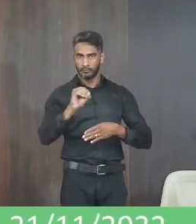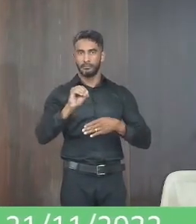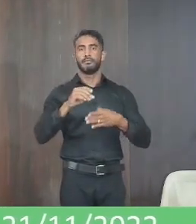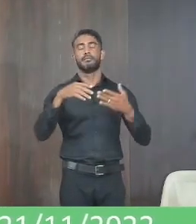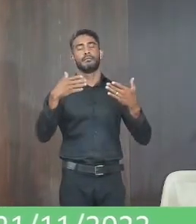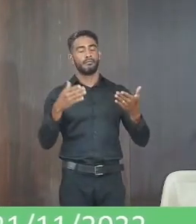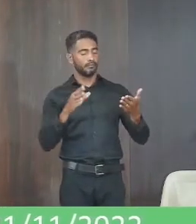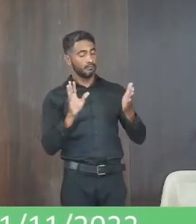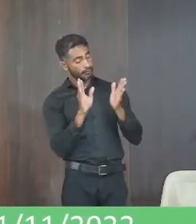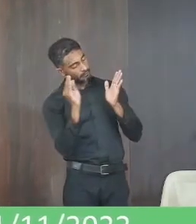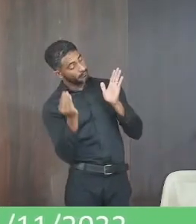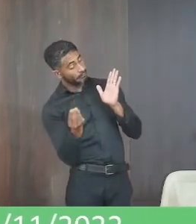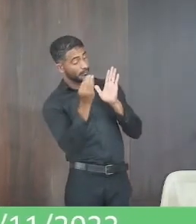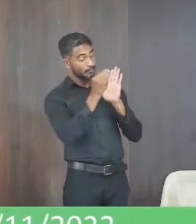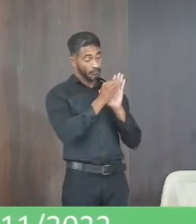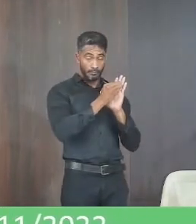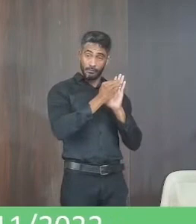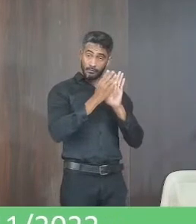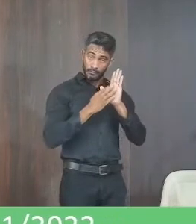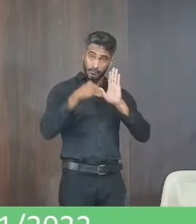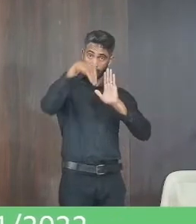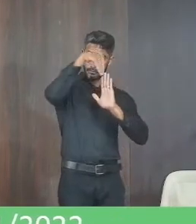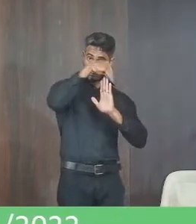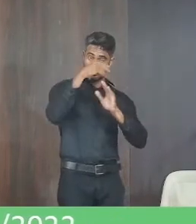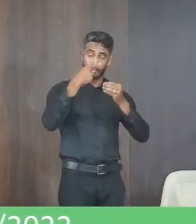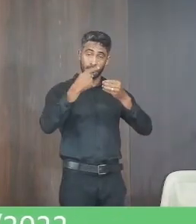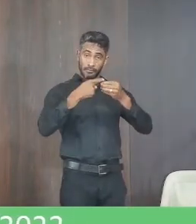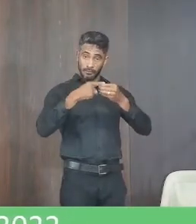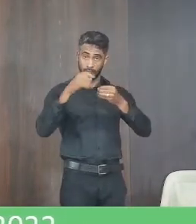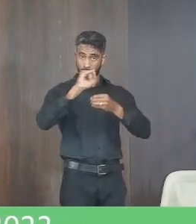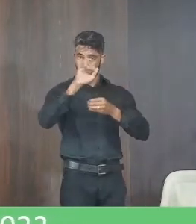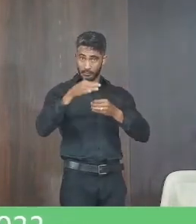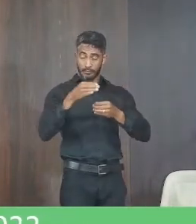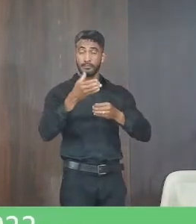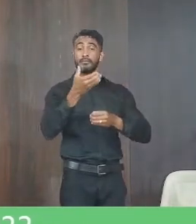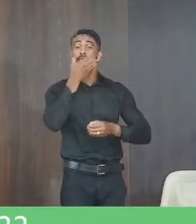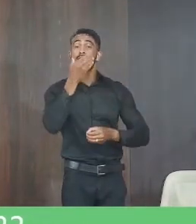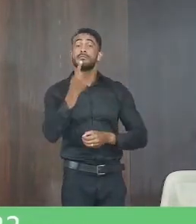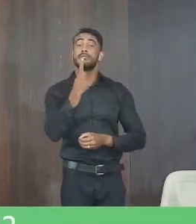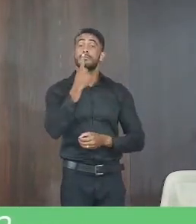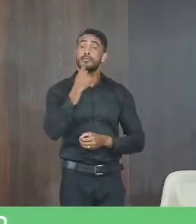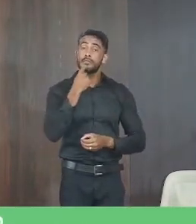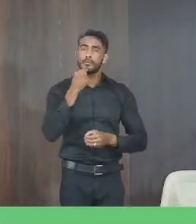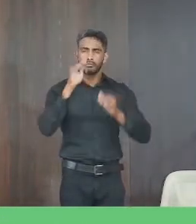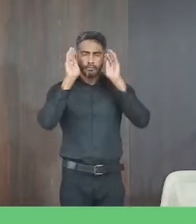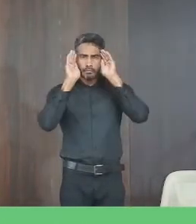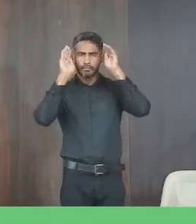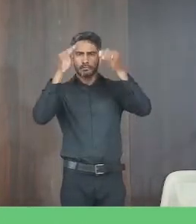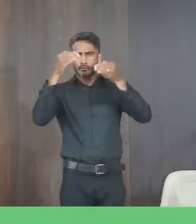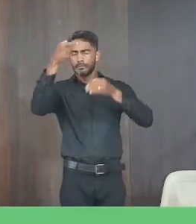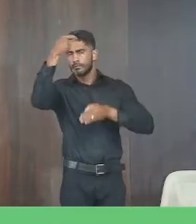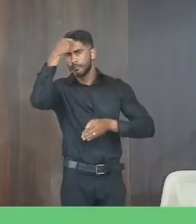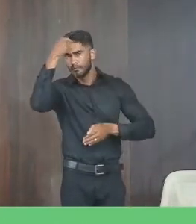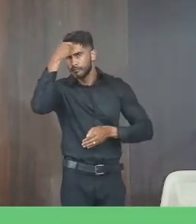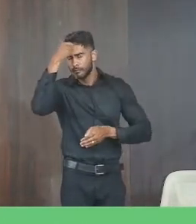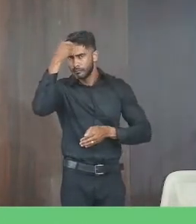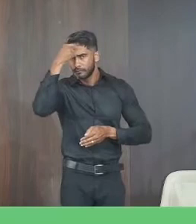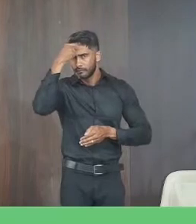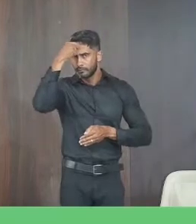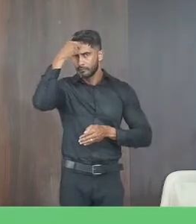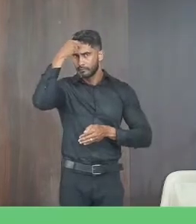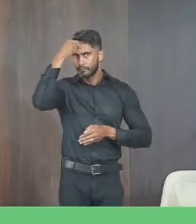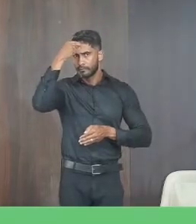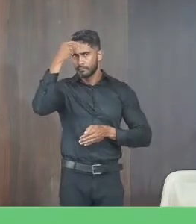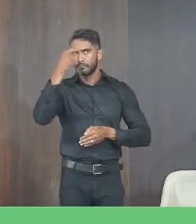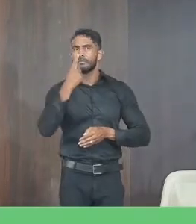institui no calendário do município de Janaúba a campanha dezembro vermelho dedicada à conscientização sobre a importância da prevenção